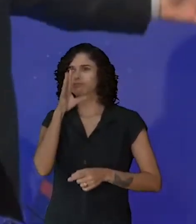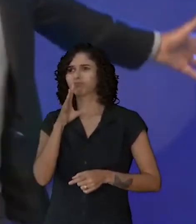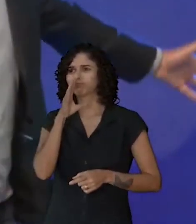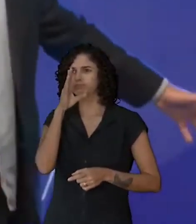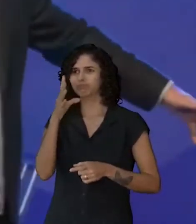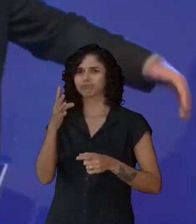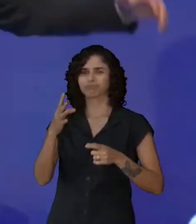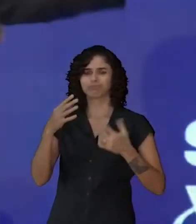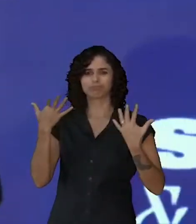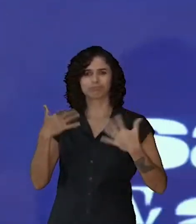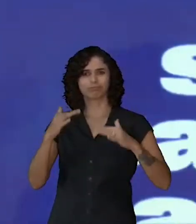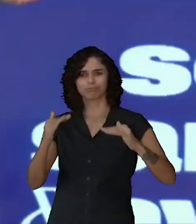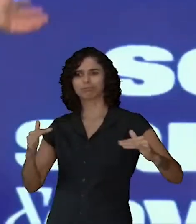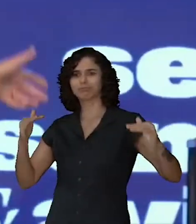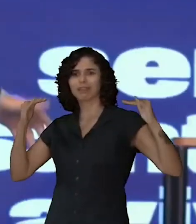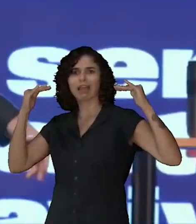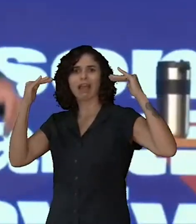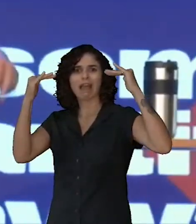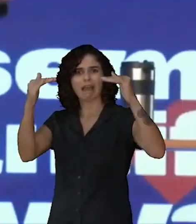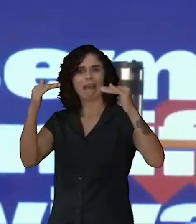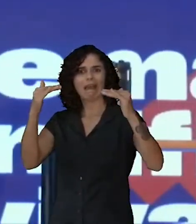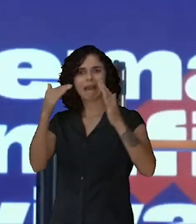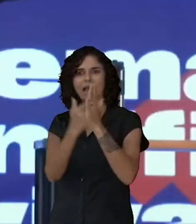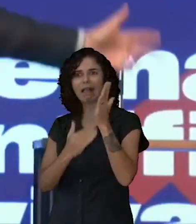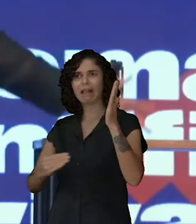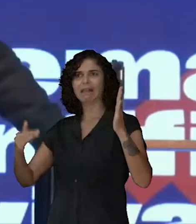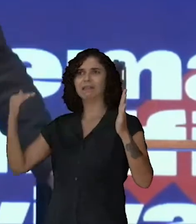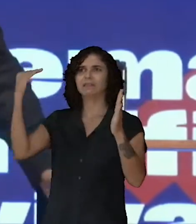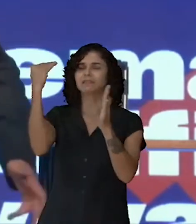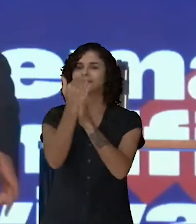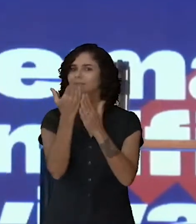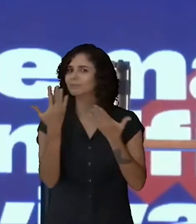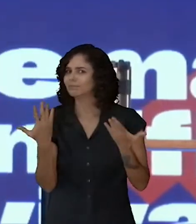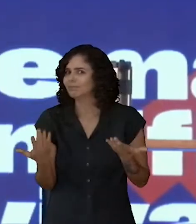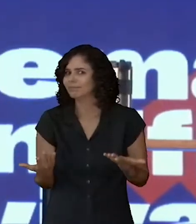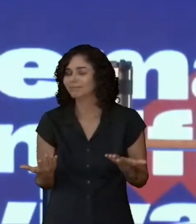extravagante nos adjetivos, e ele aumenta tudo.